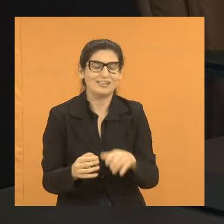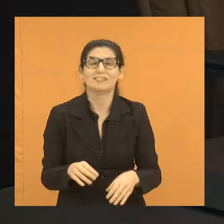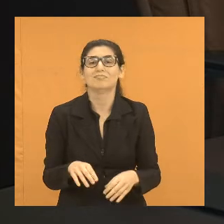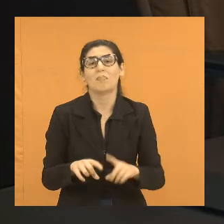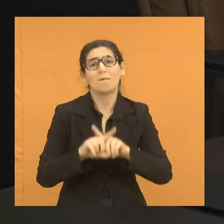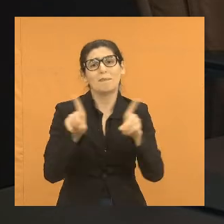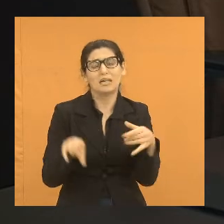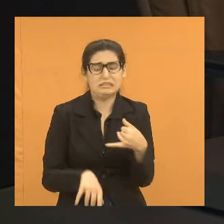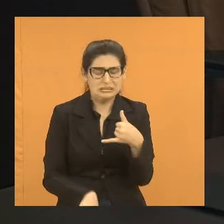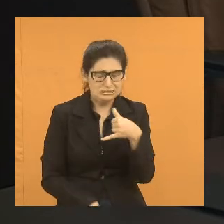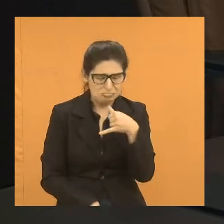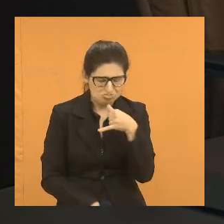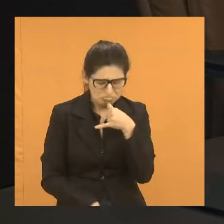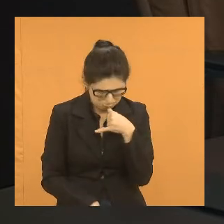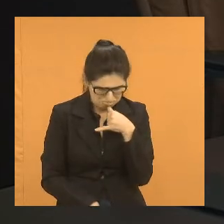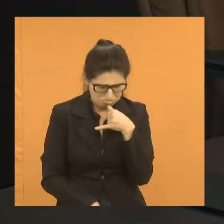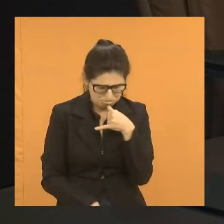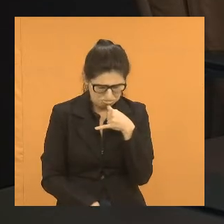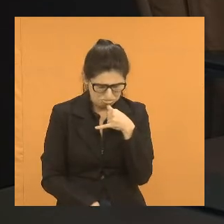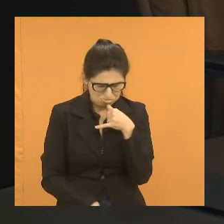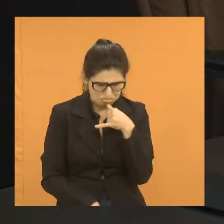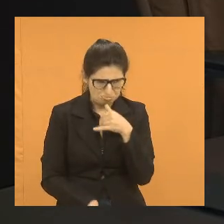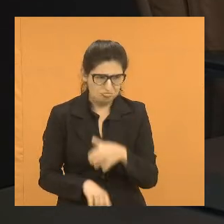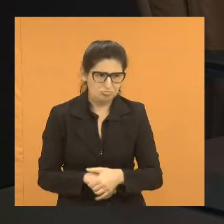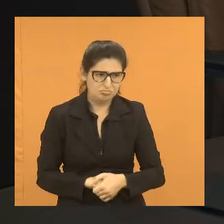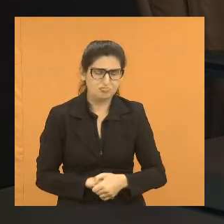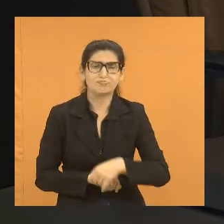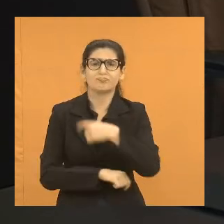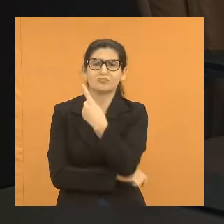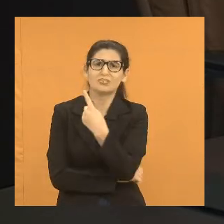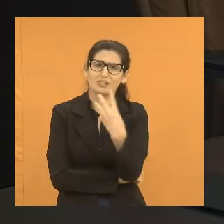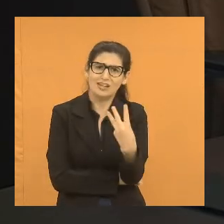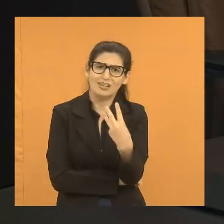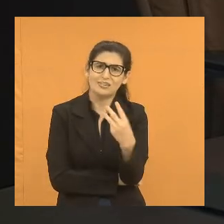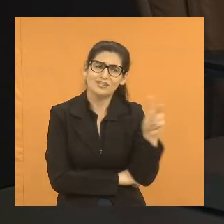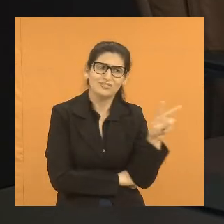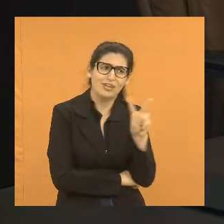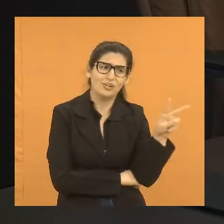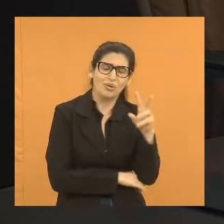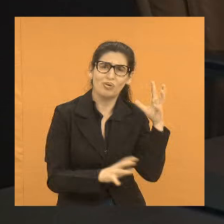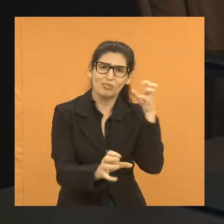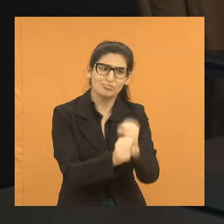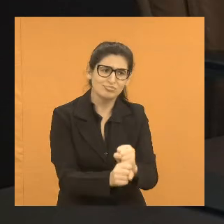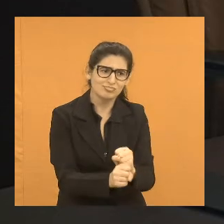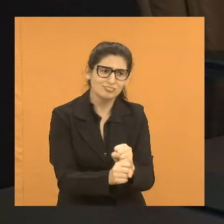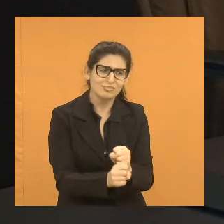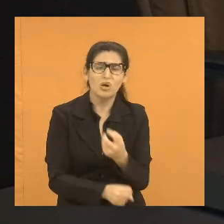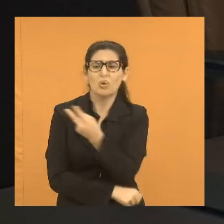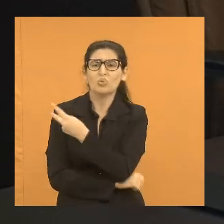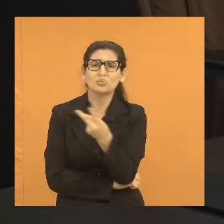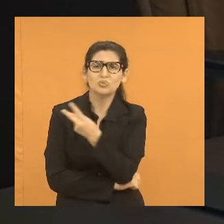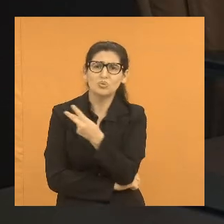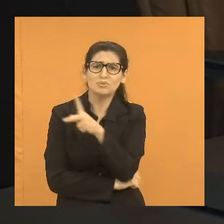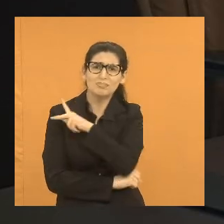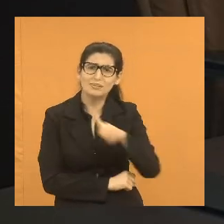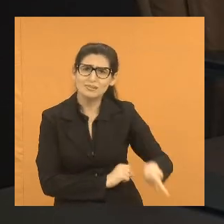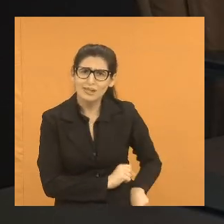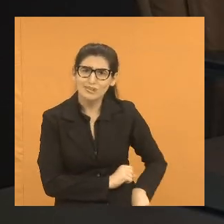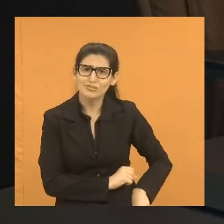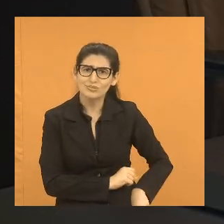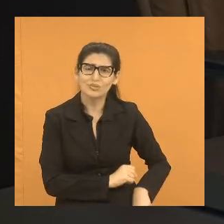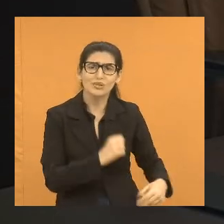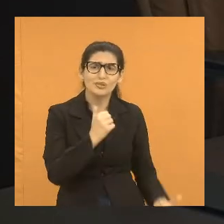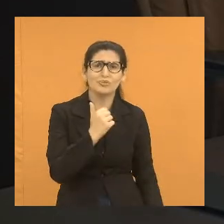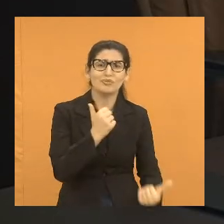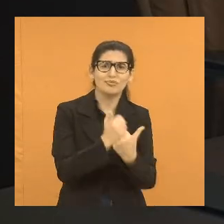muito triste de ver nós somos 13 vereadores, tem eu, a Lucimar, ela é presidente e eu sou o vice, está aqui.